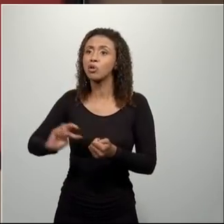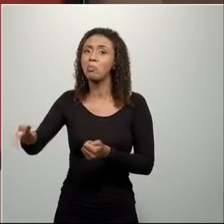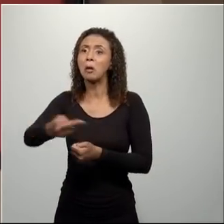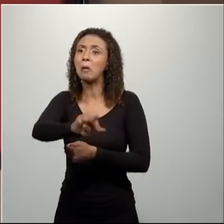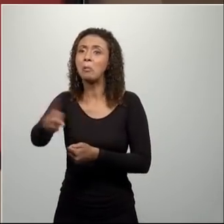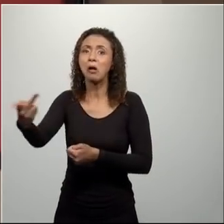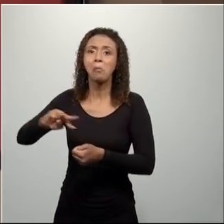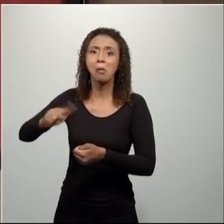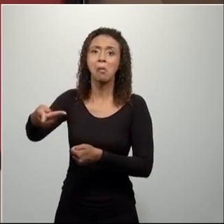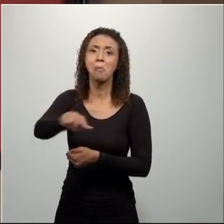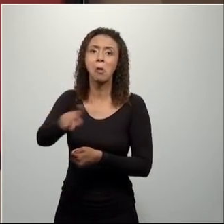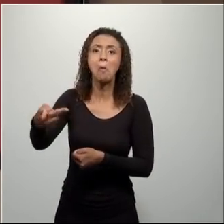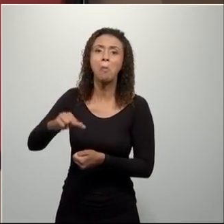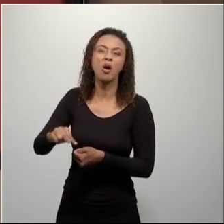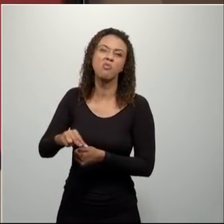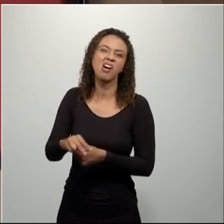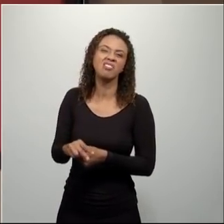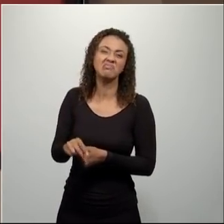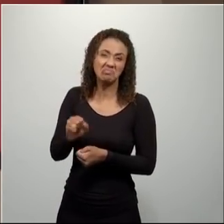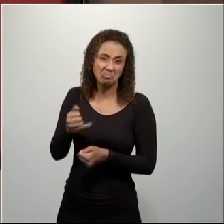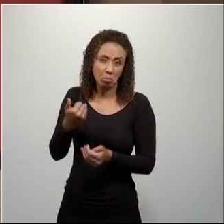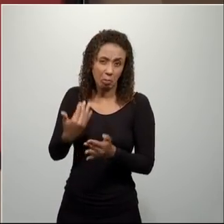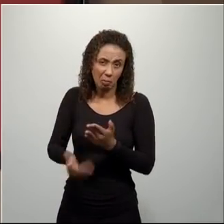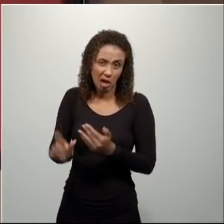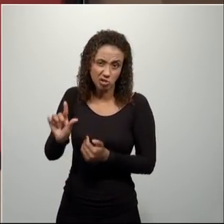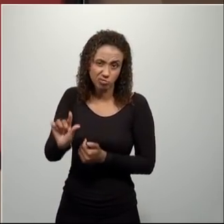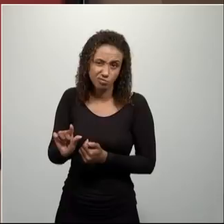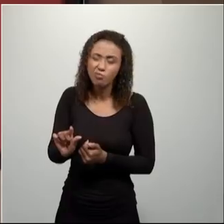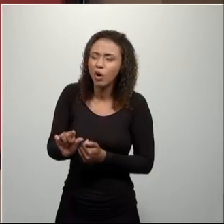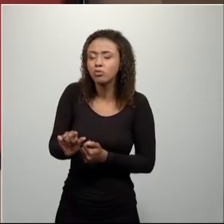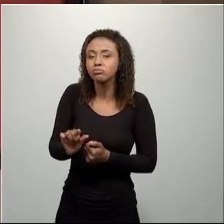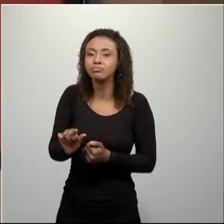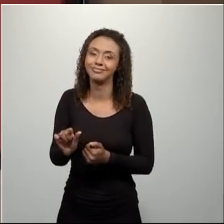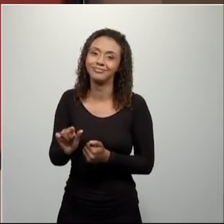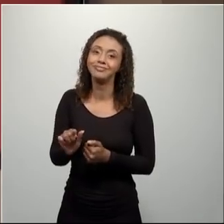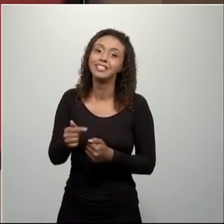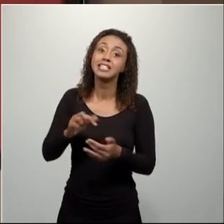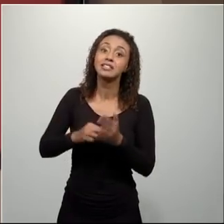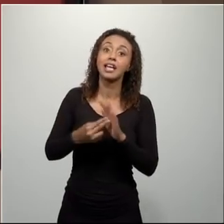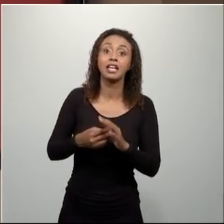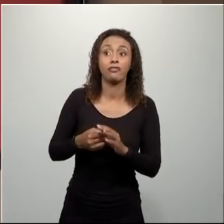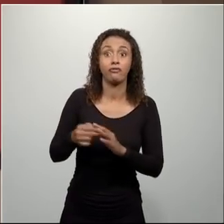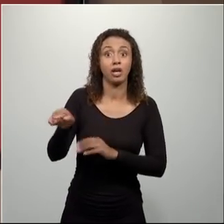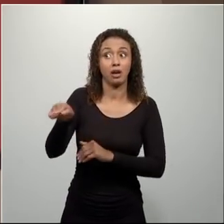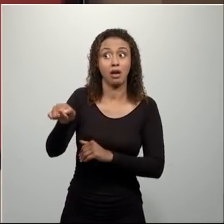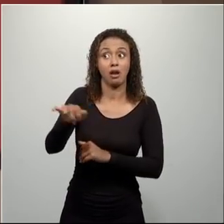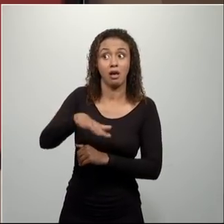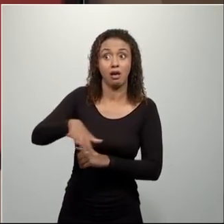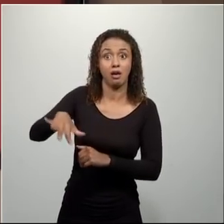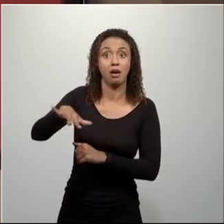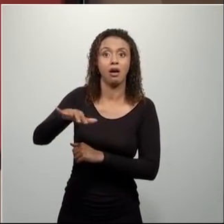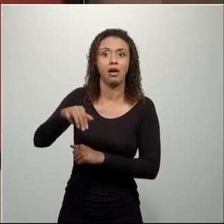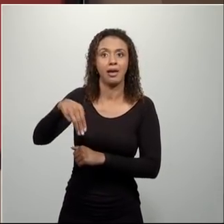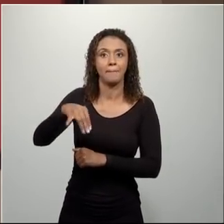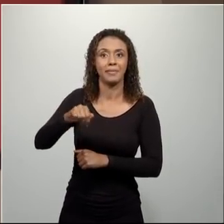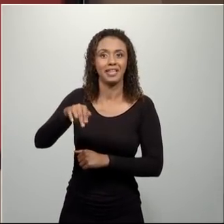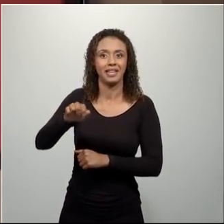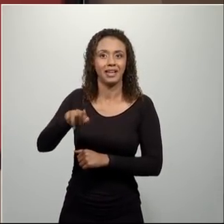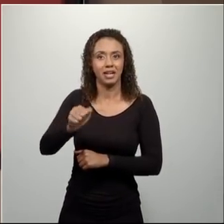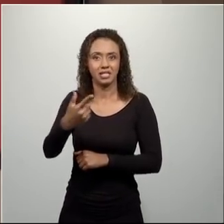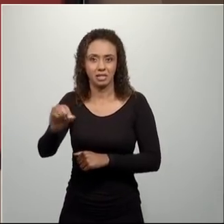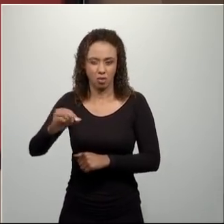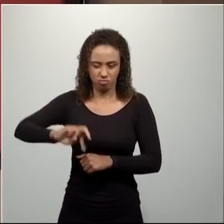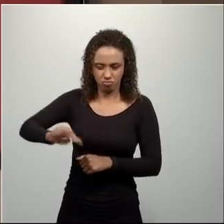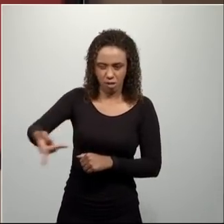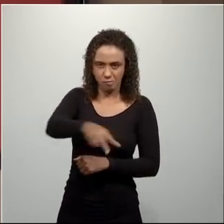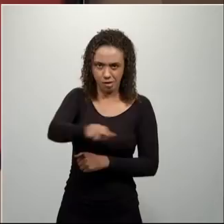rede então é dado alguma preferência para ela quando vai ser feito o vai ser feito o processo de mineração então tem